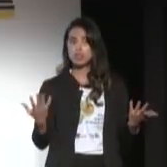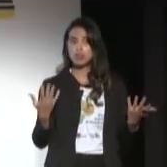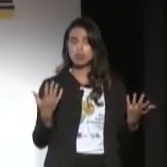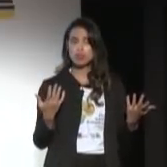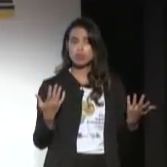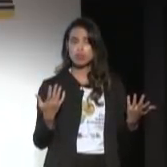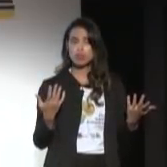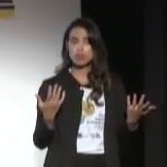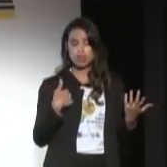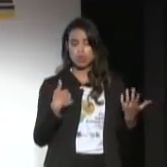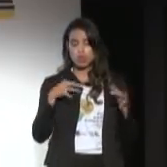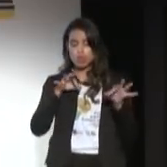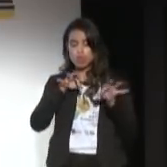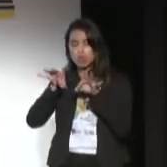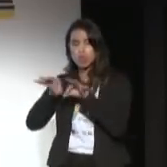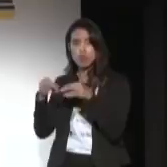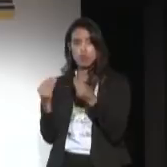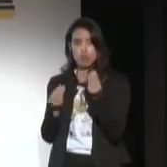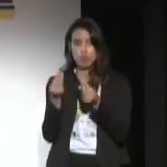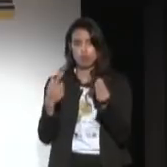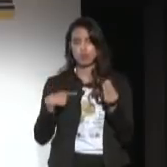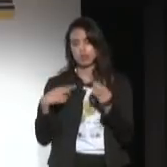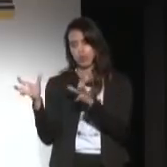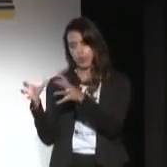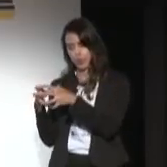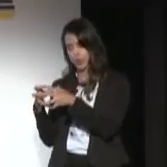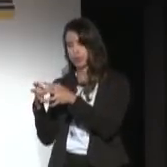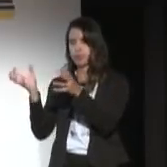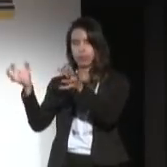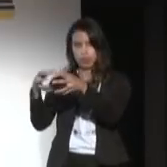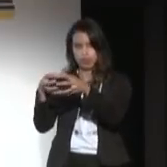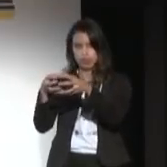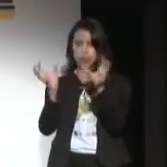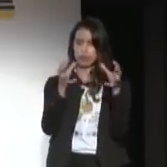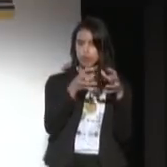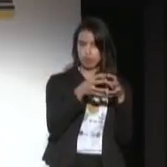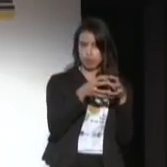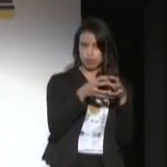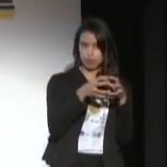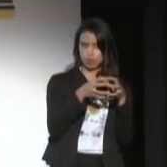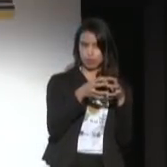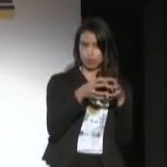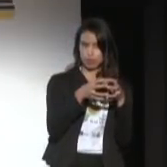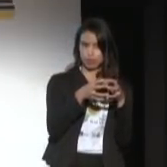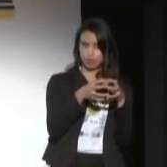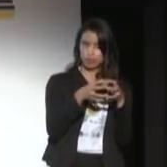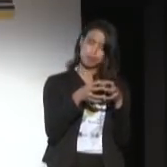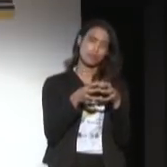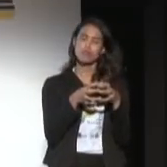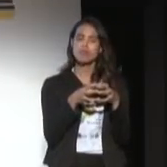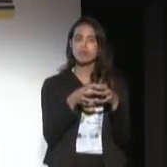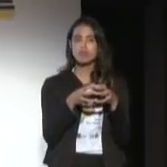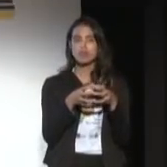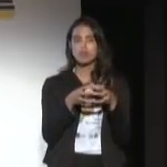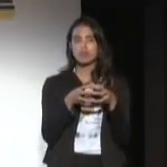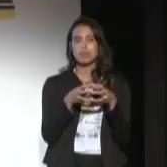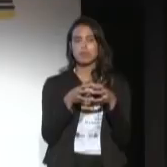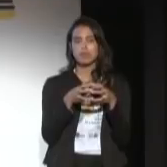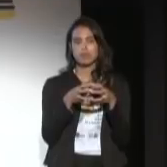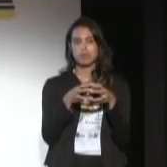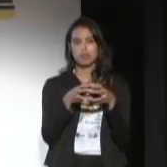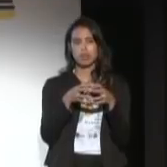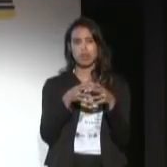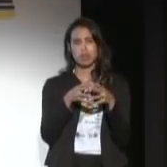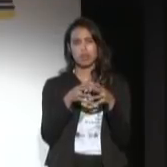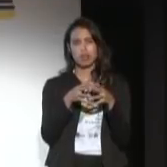BNCC? Então, eu tenho um grupo da Escola Jorge Amado, tenho um grupo da Escola Manuel Teixeira Leite e tenho um grupo da Escola Rural. Só para vocês terem ideia do que